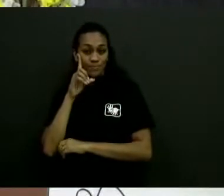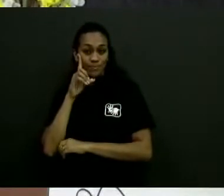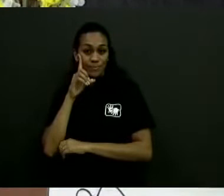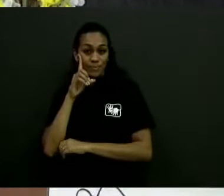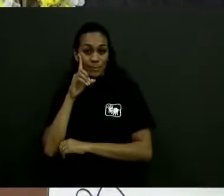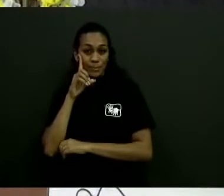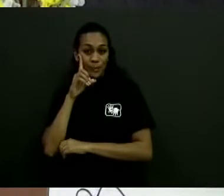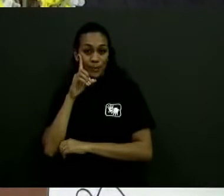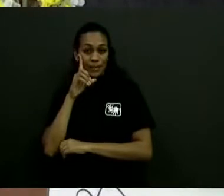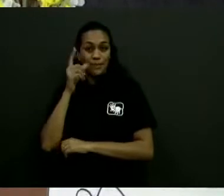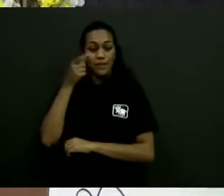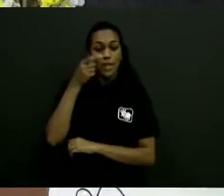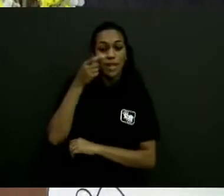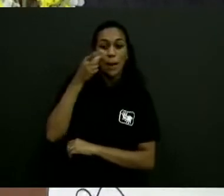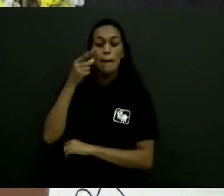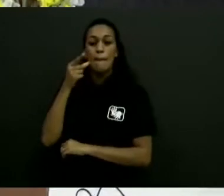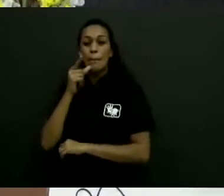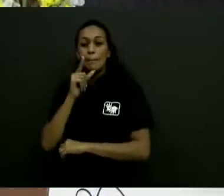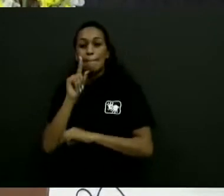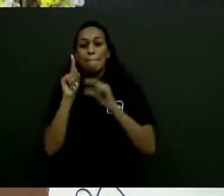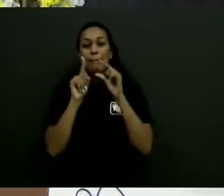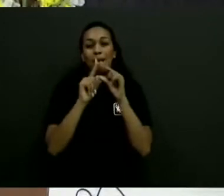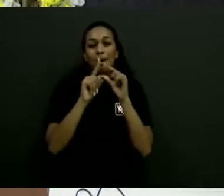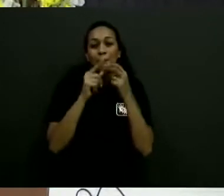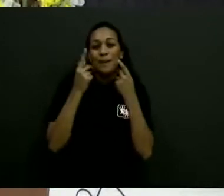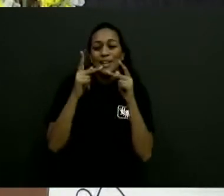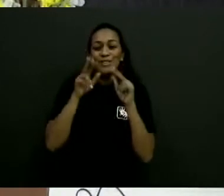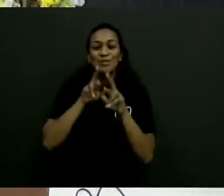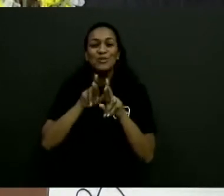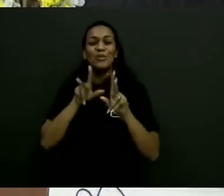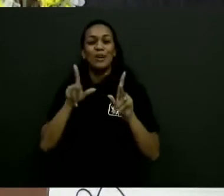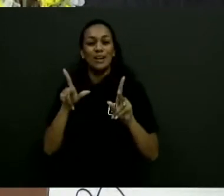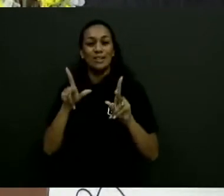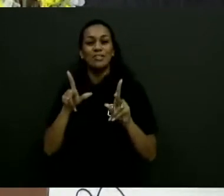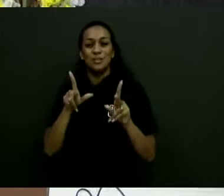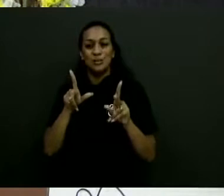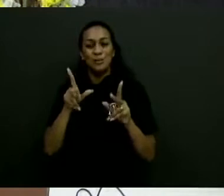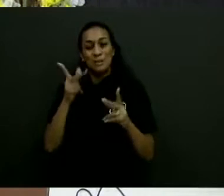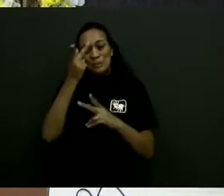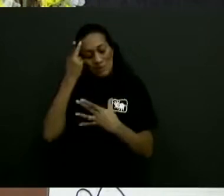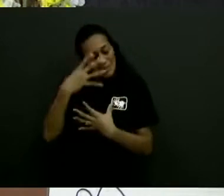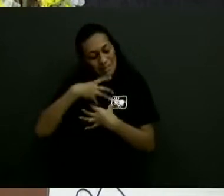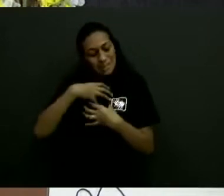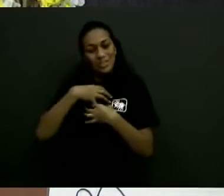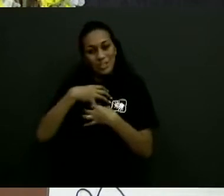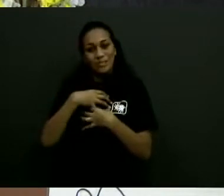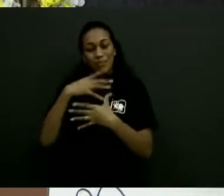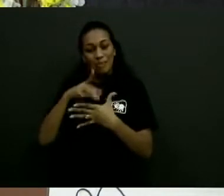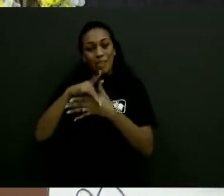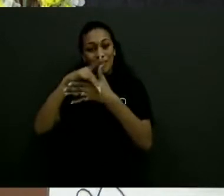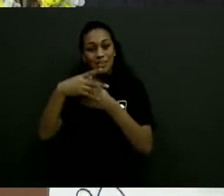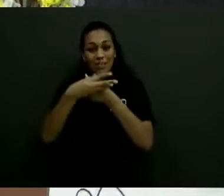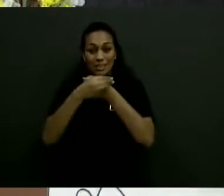esse mentoreamento, trazendo uma palavra de fortalecimento para os nossos irmãos e para os nossos líderes de